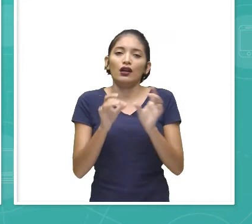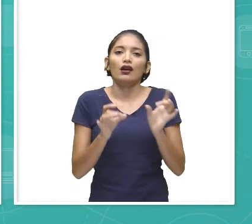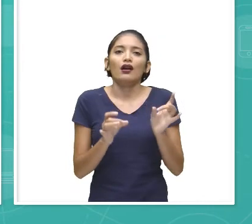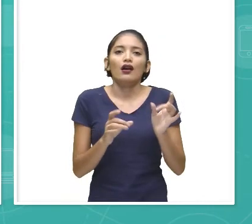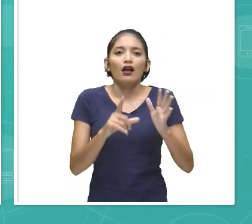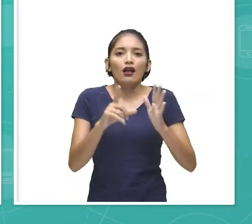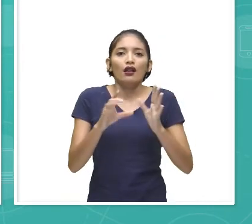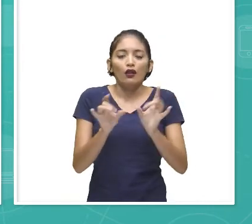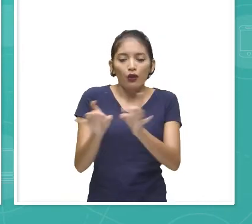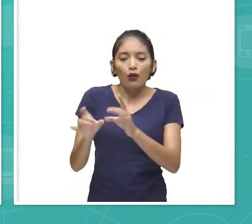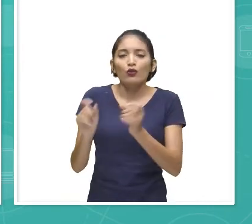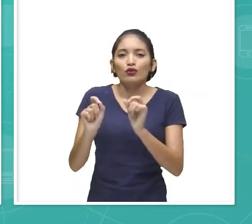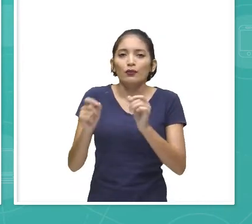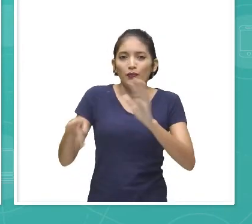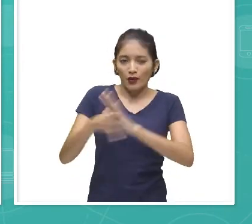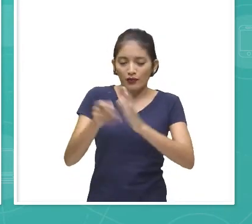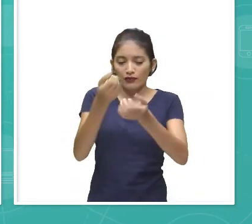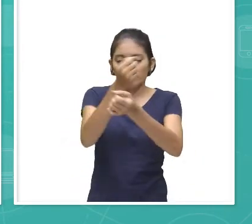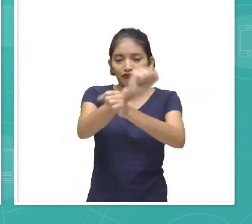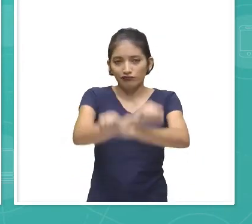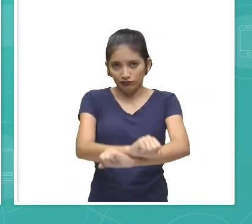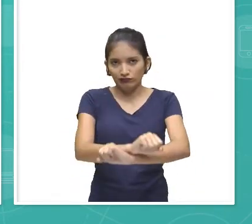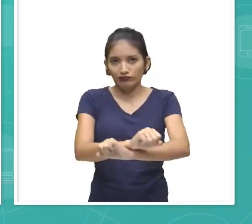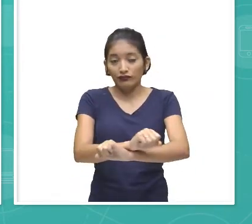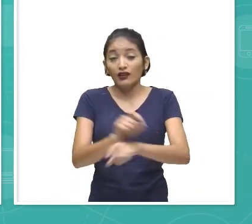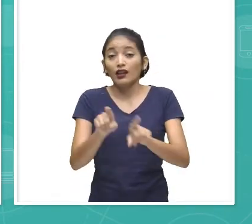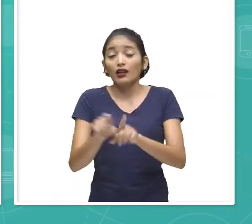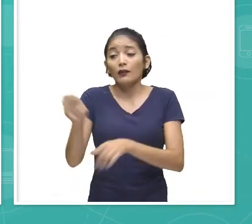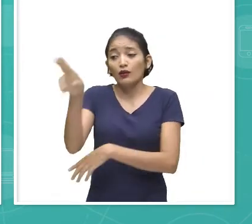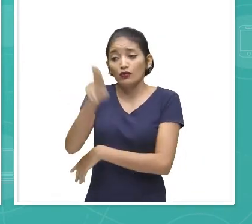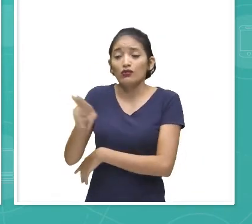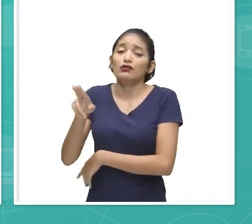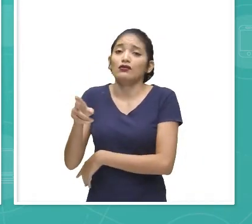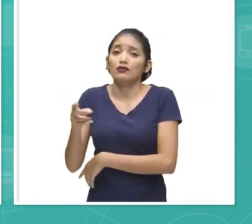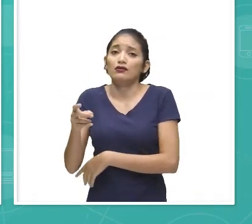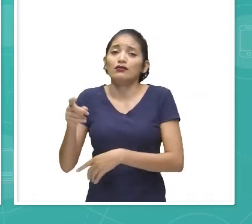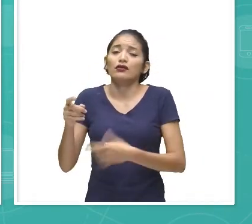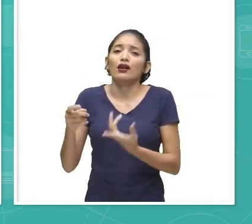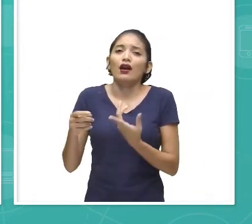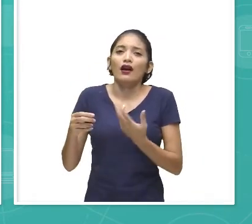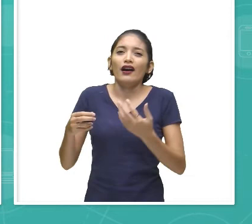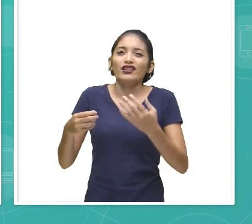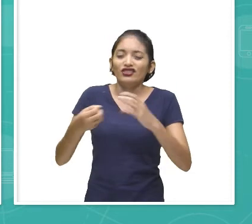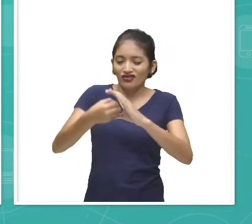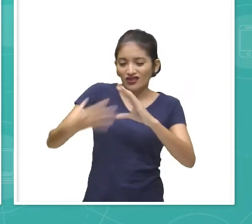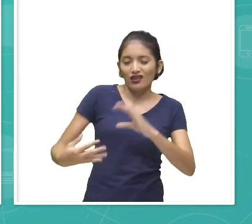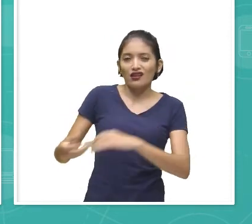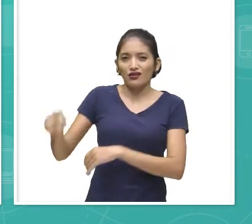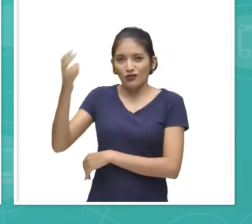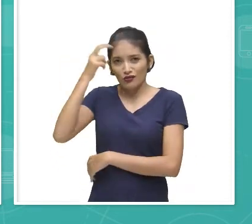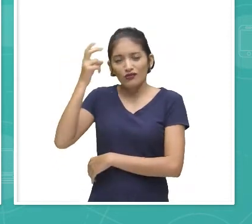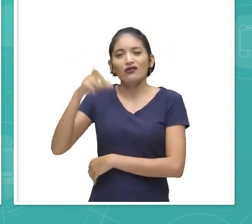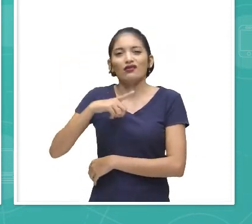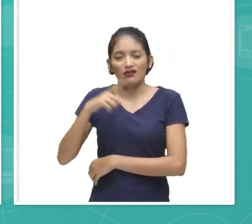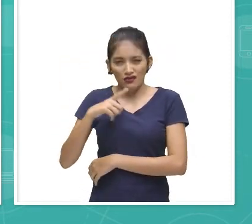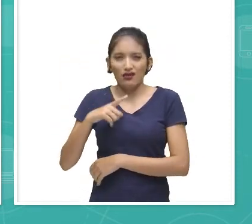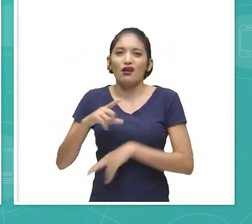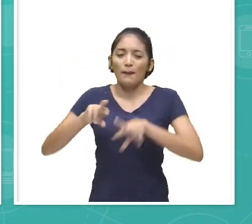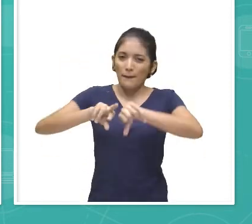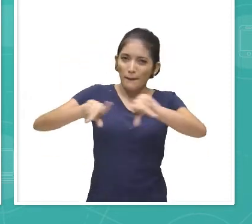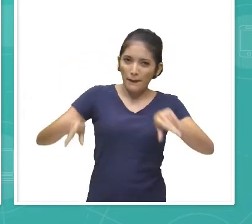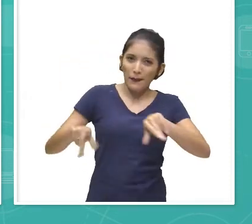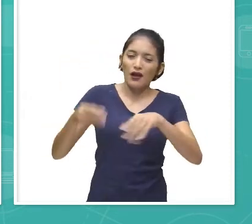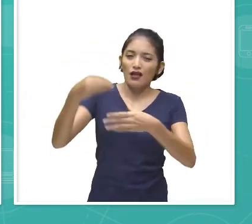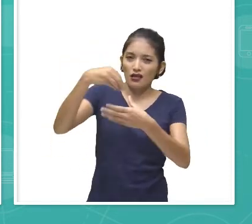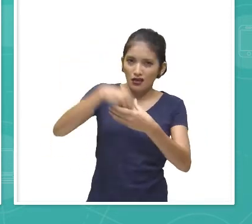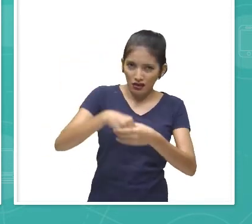da escravidão, inclusive utilizando elementos culturais africanos, né, essas diferenças que eles possuíam dentro